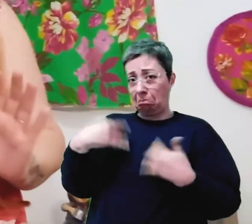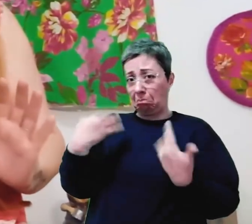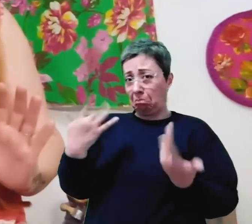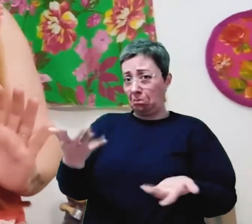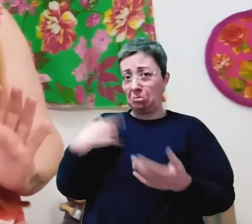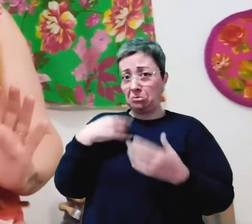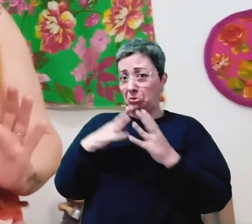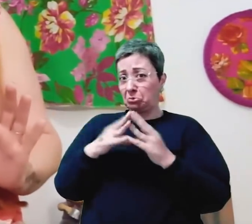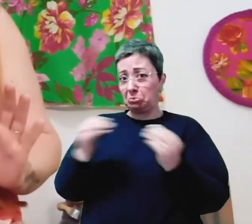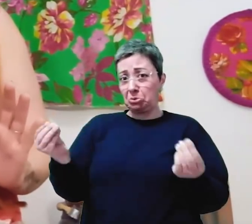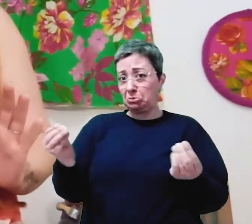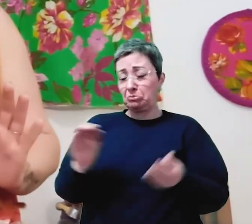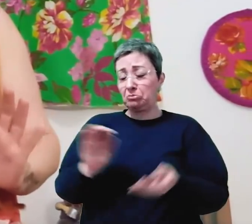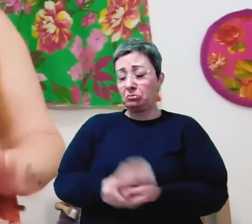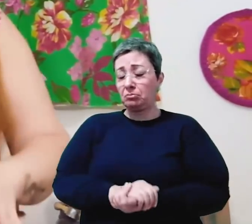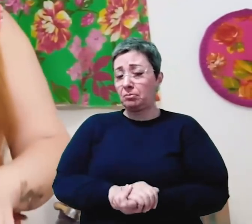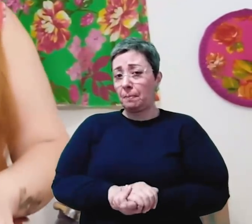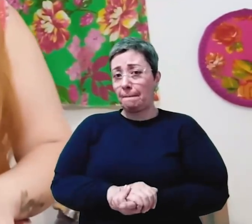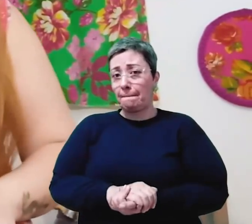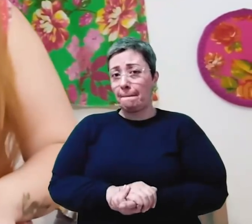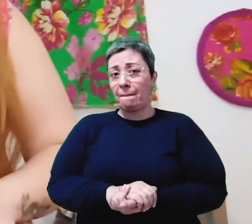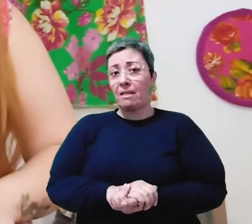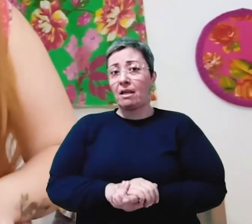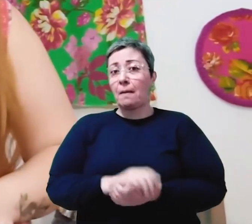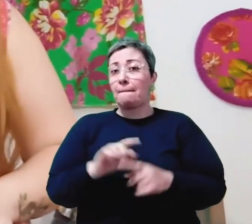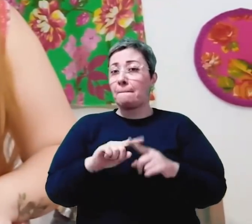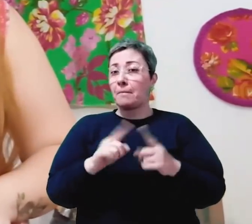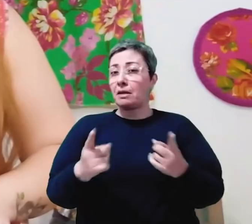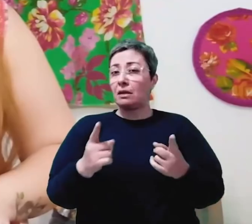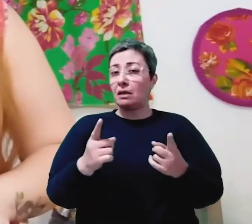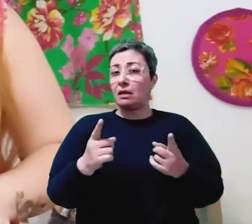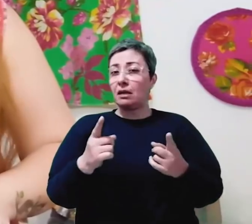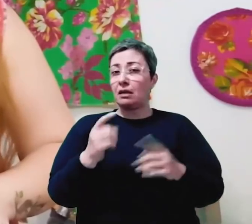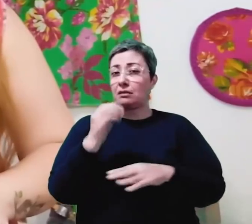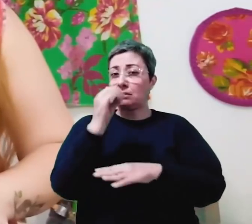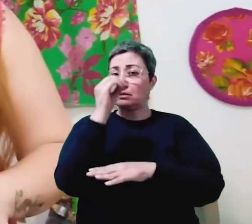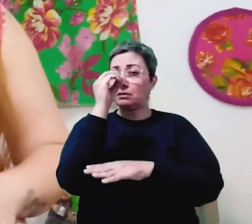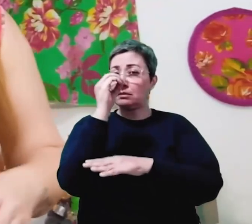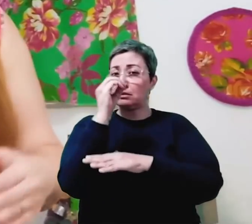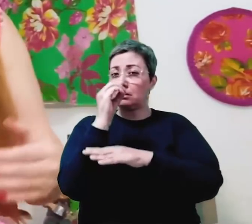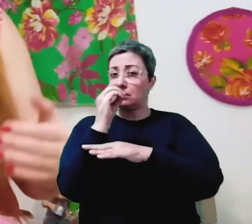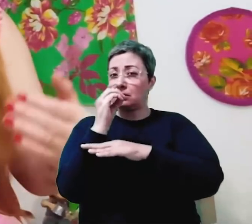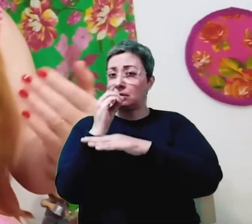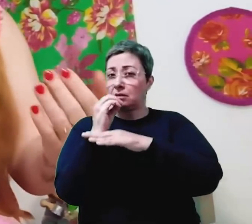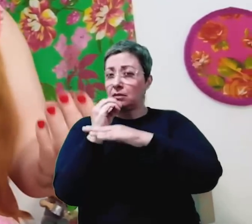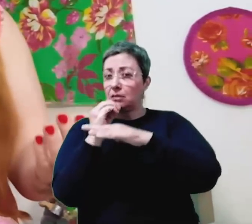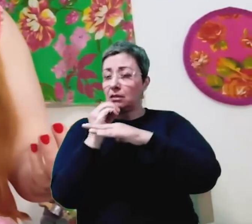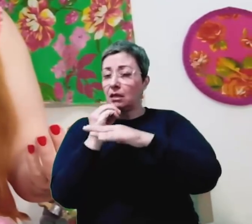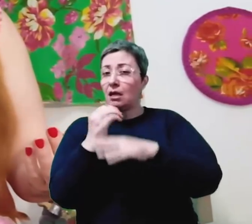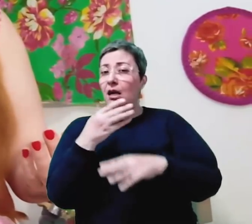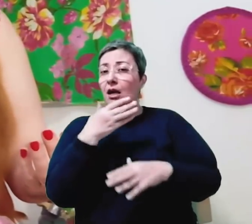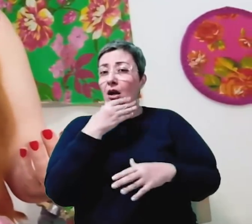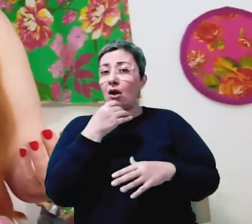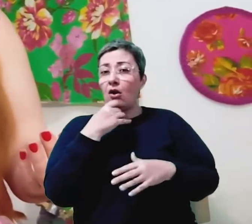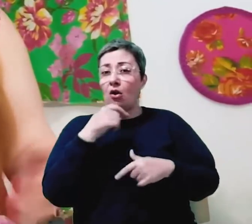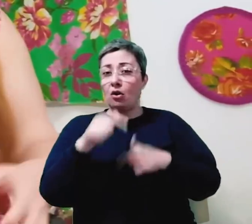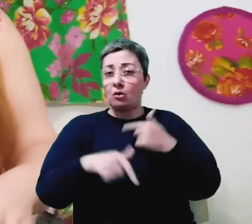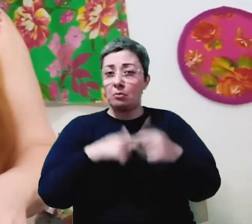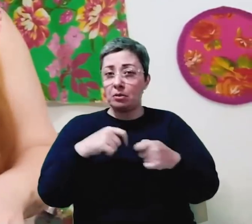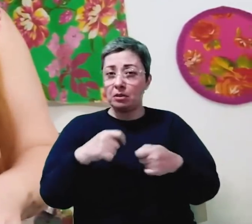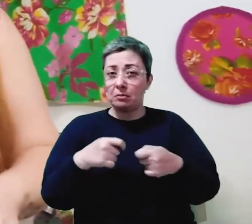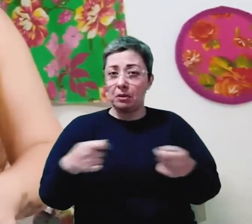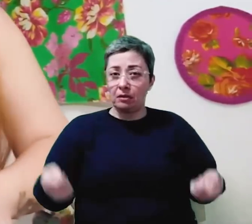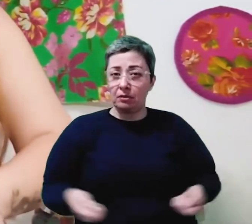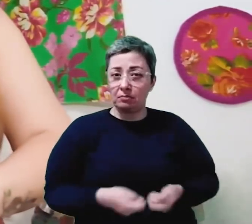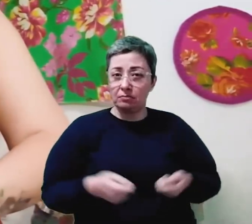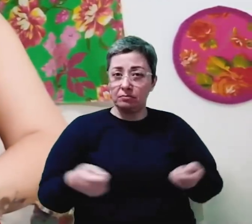tinha desaparecido. Só que no final da tarde, o jardineiro foi ao fundo do quintal